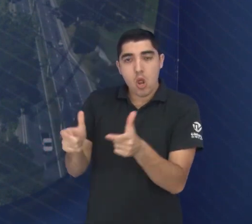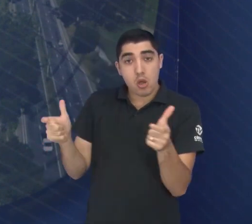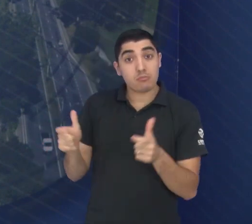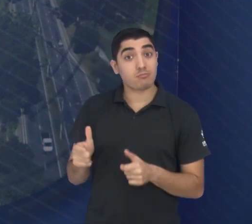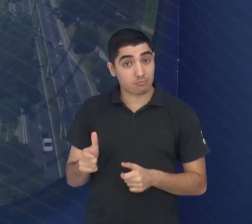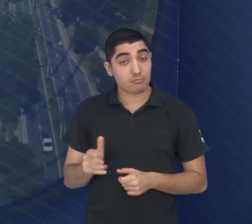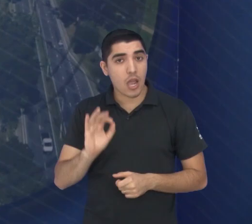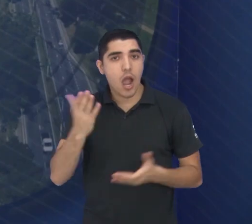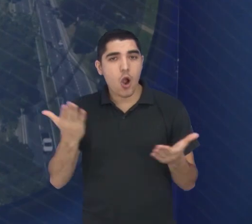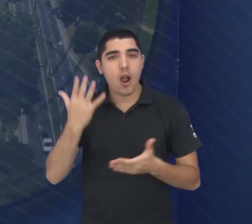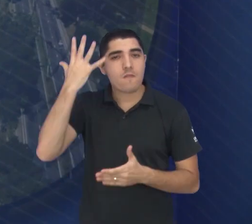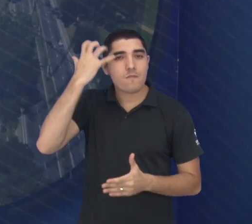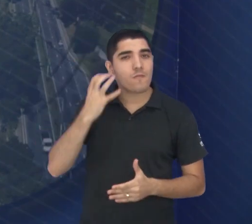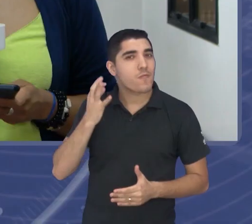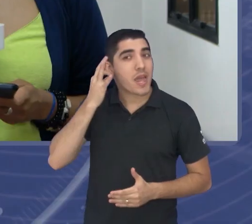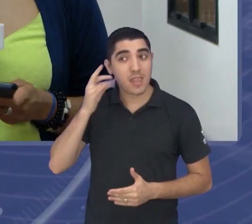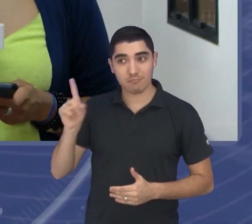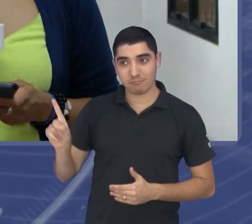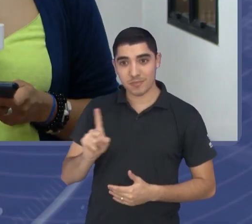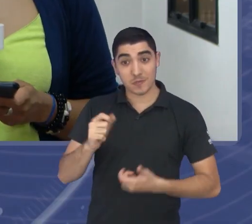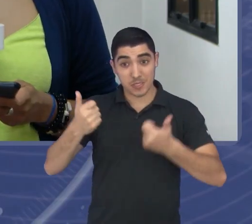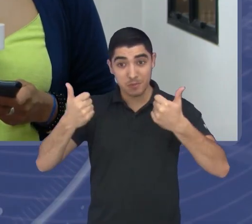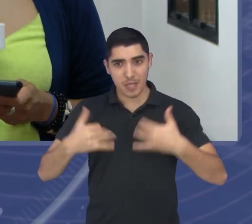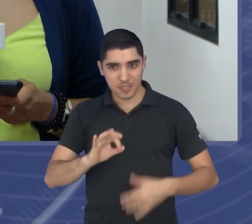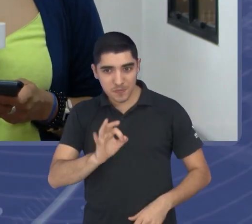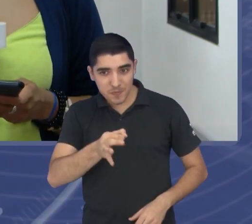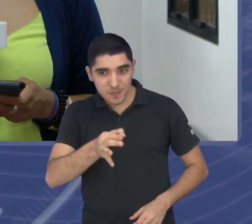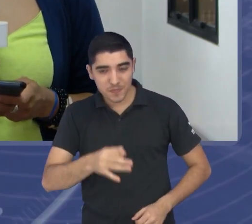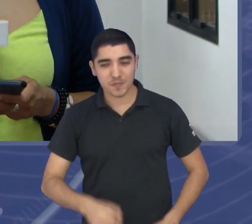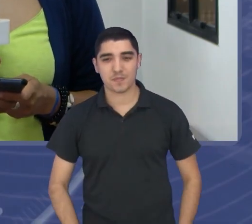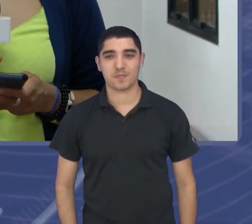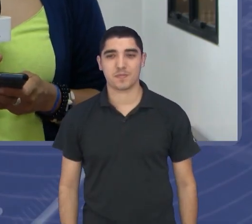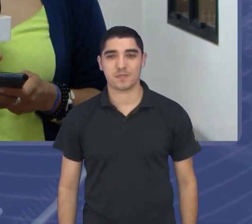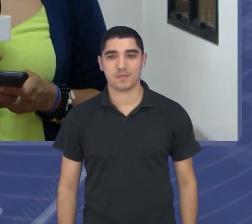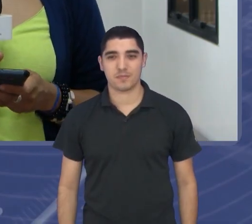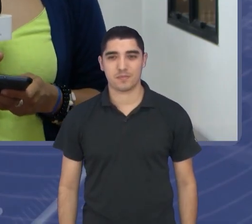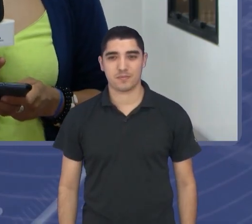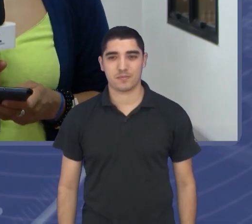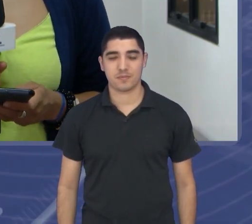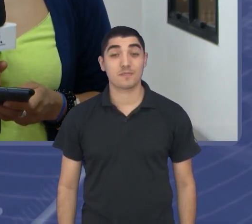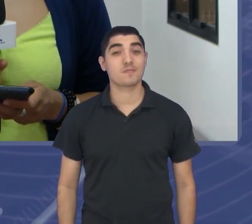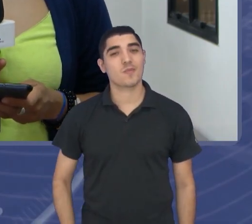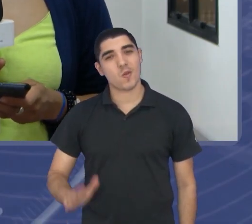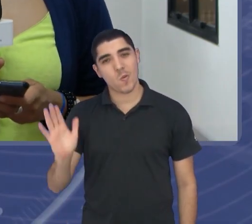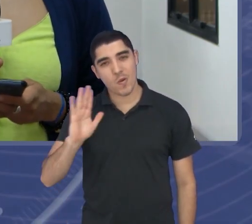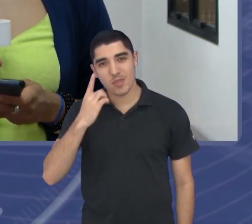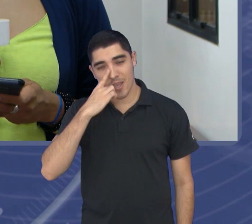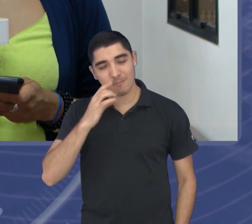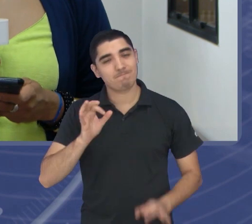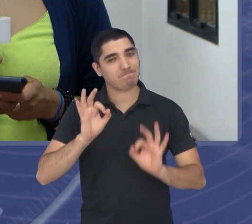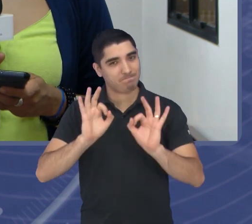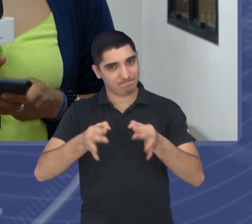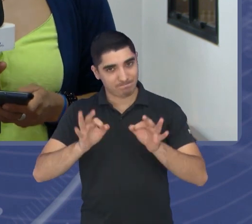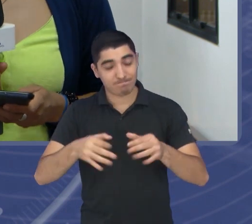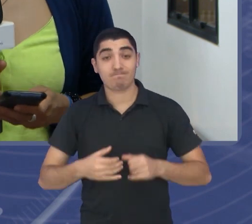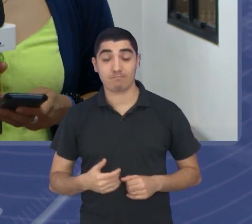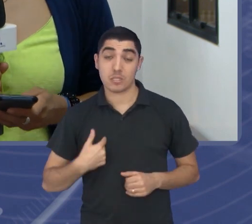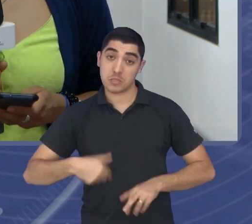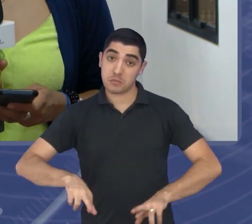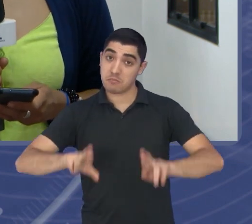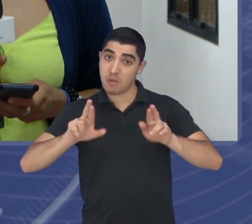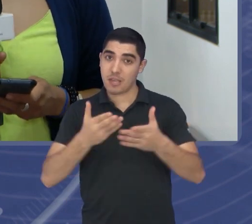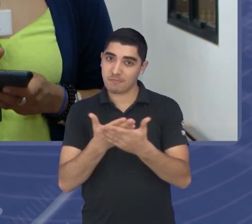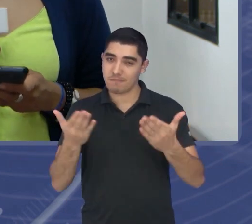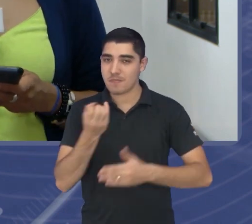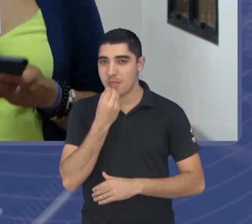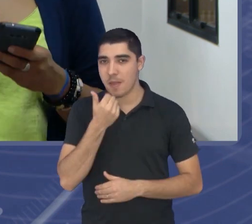gente é a repórter Fernanda Santos, não é mesmo, Fer? Oi, Dani, é isso mesmo, viu? Espero que você esteja bem por